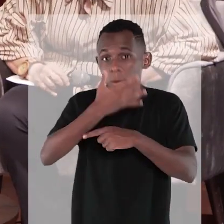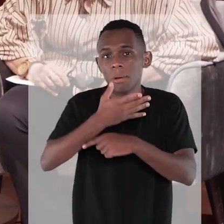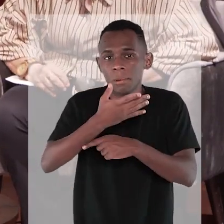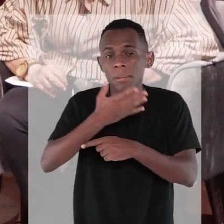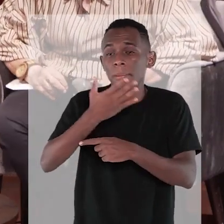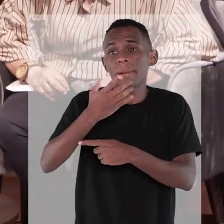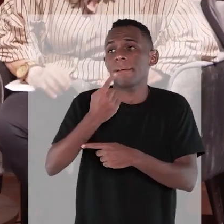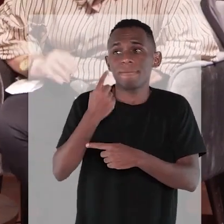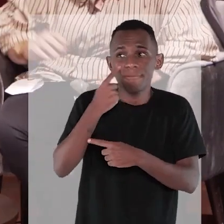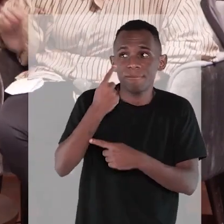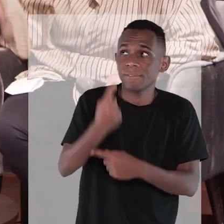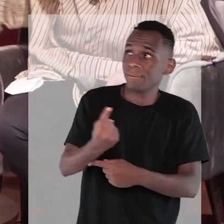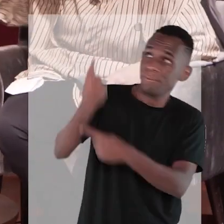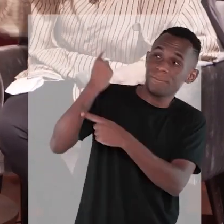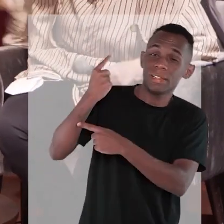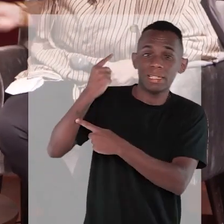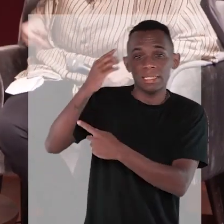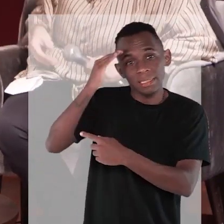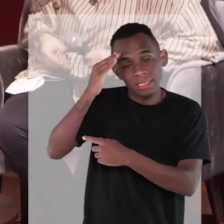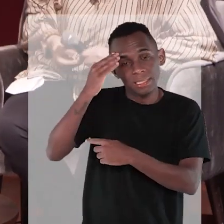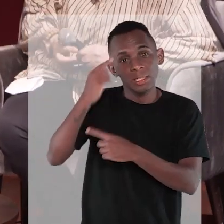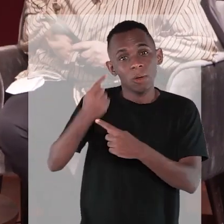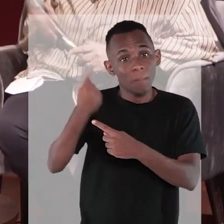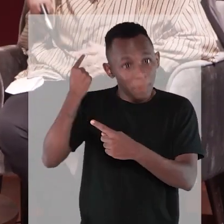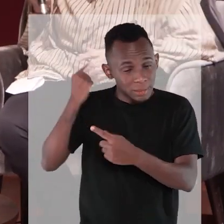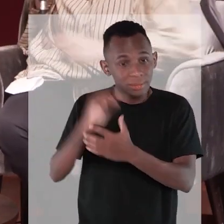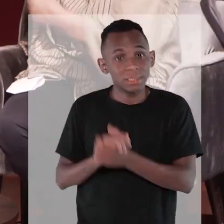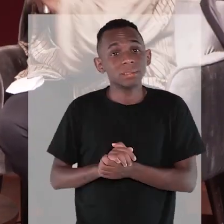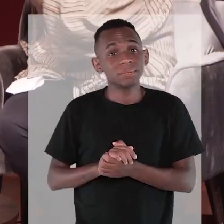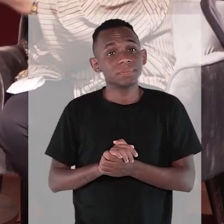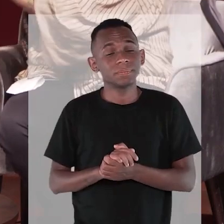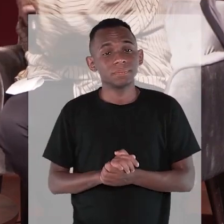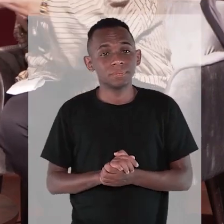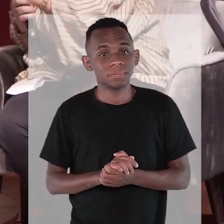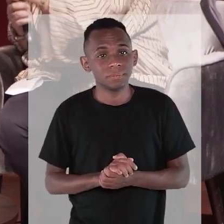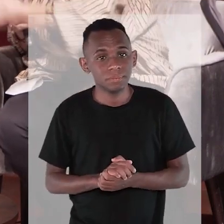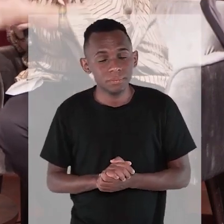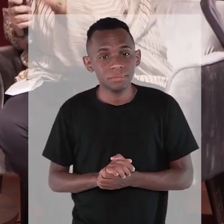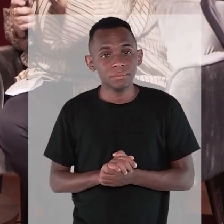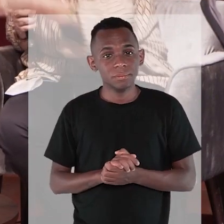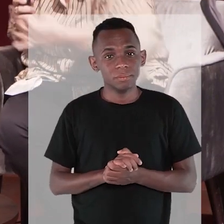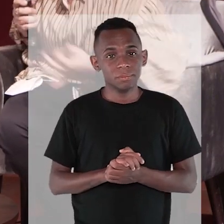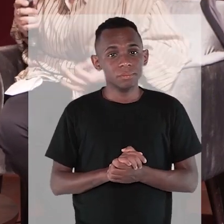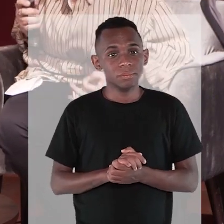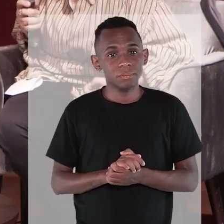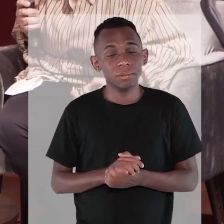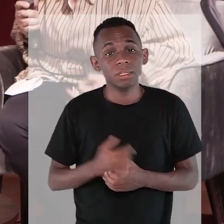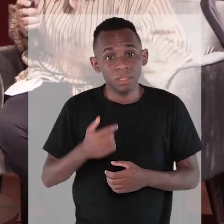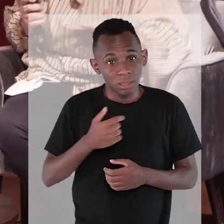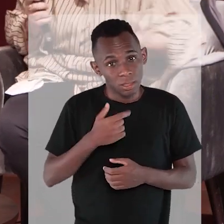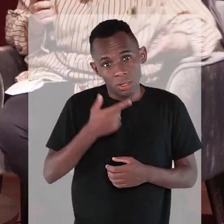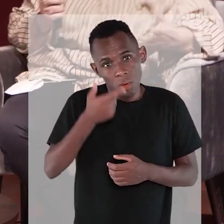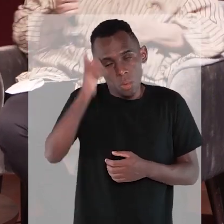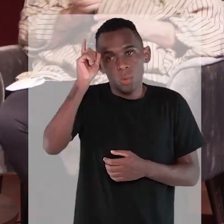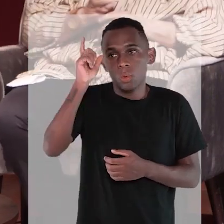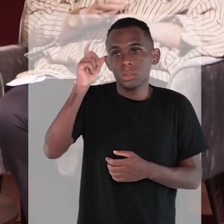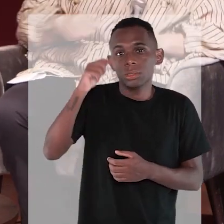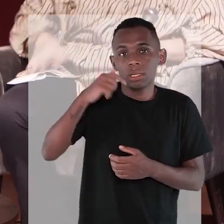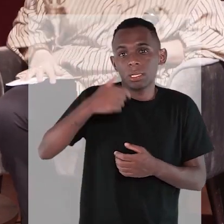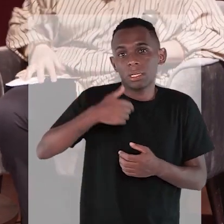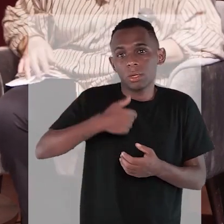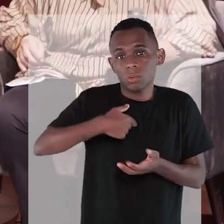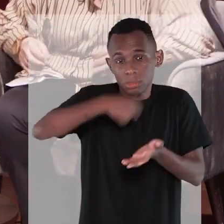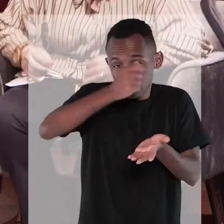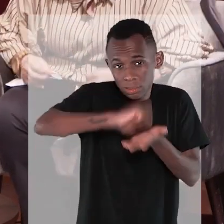dia em 64, mas de uma forma fulminante. Escreveu um livro, inclusive. Não, você viu o golpe ontem que eu previ em 64? Pois é, em 64, escreveu um